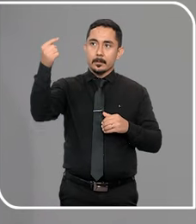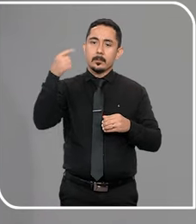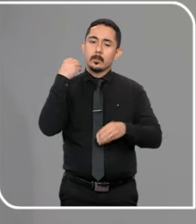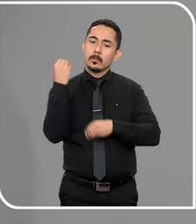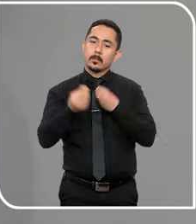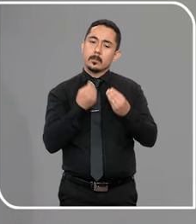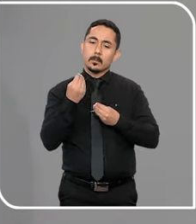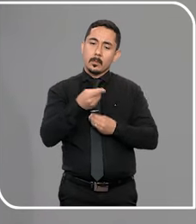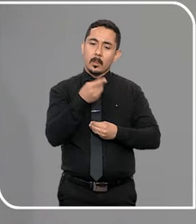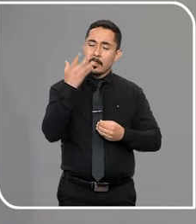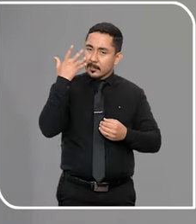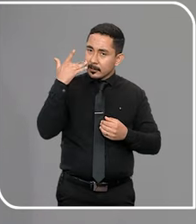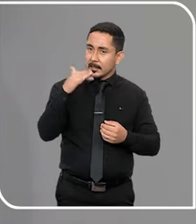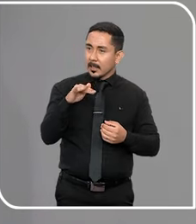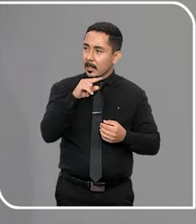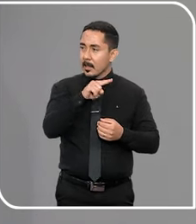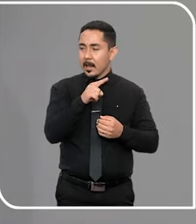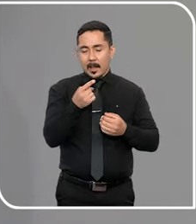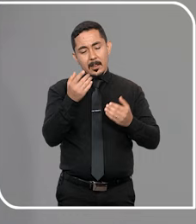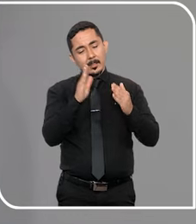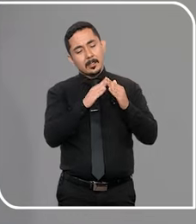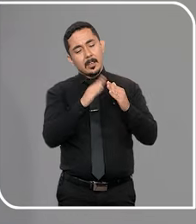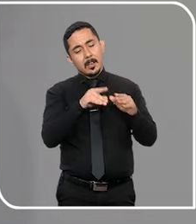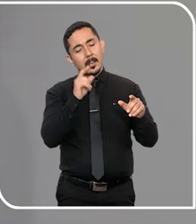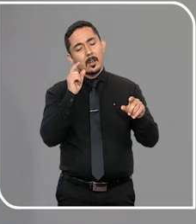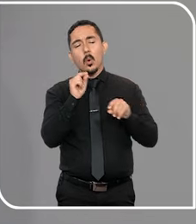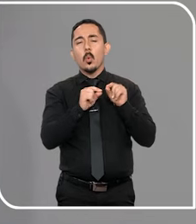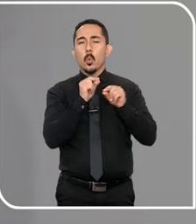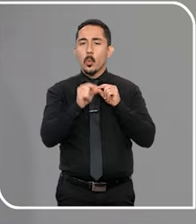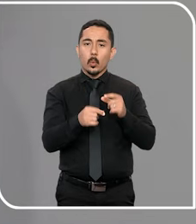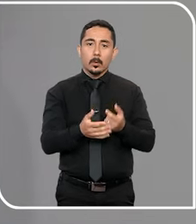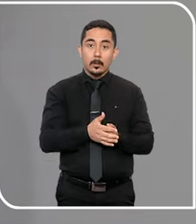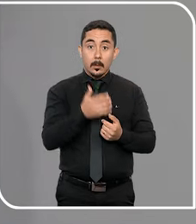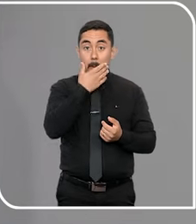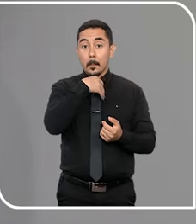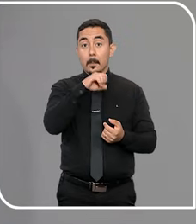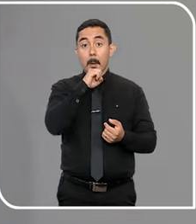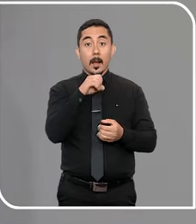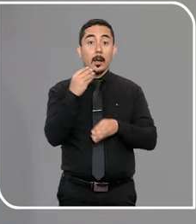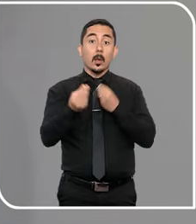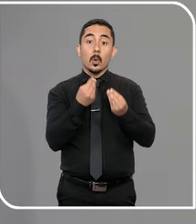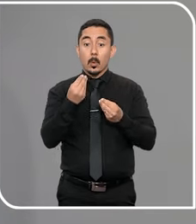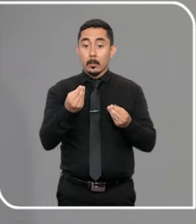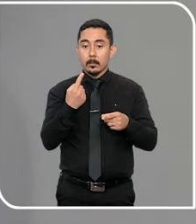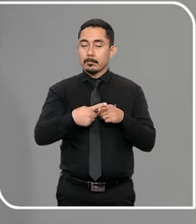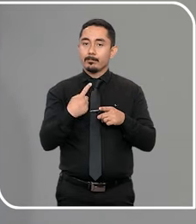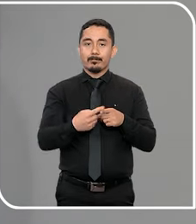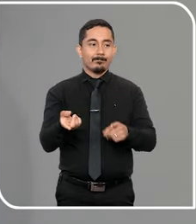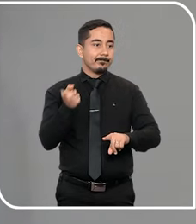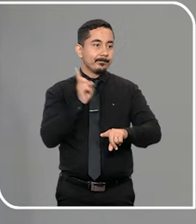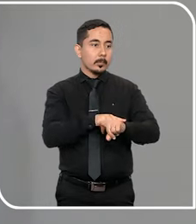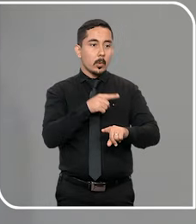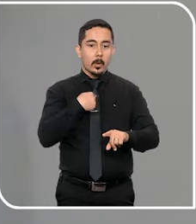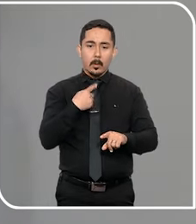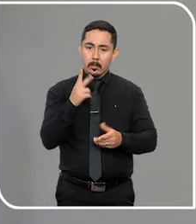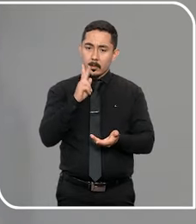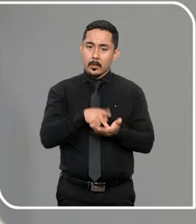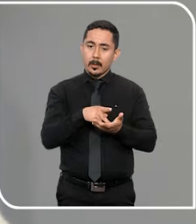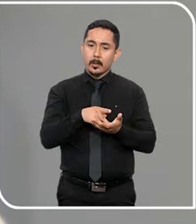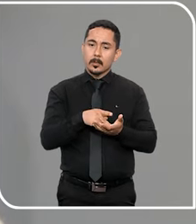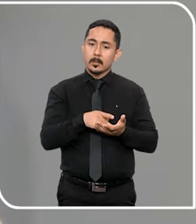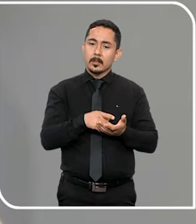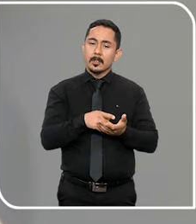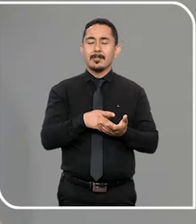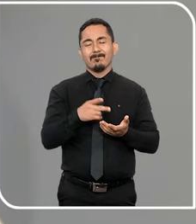então fiquei pensando muito como essa criança é tratada em casa como são esses pais porque na hora gente eu eu